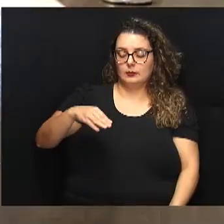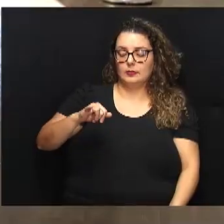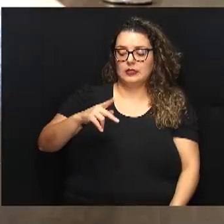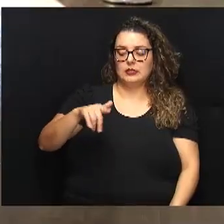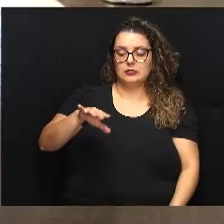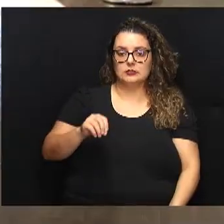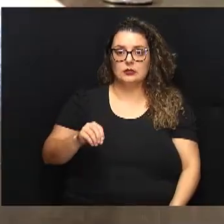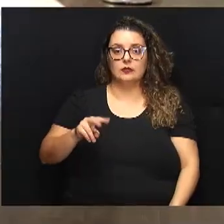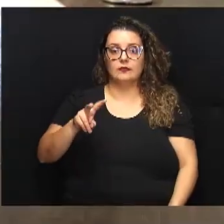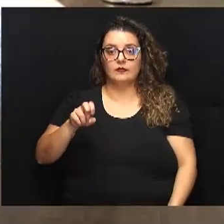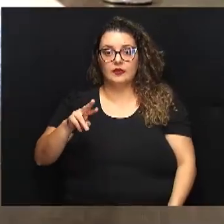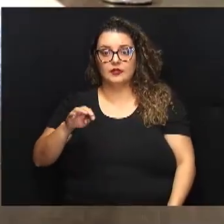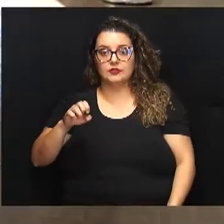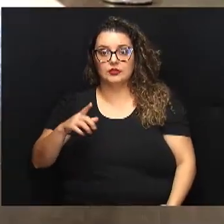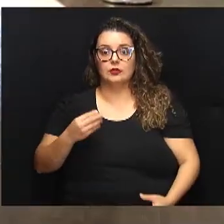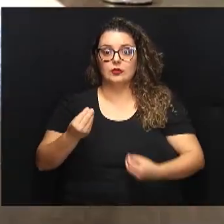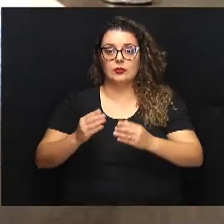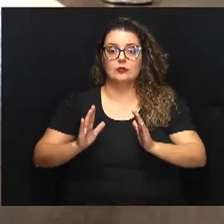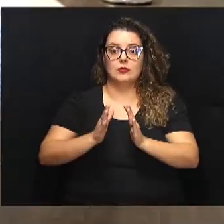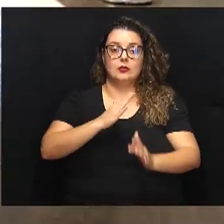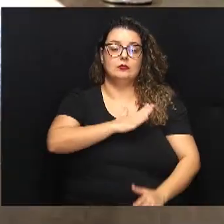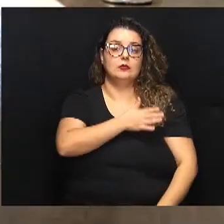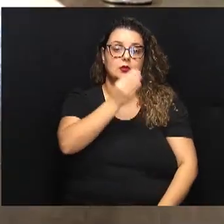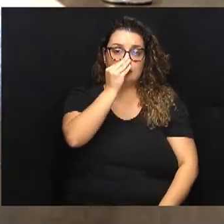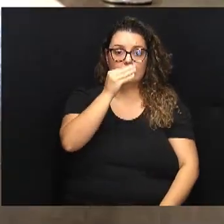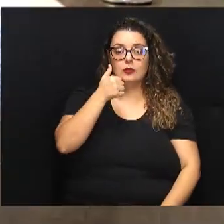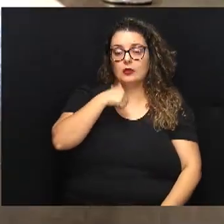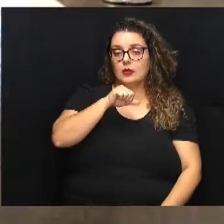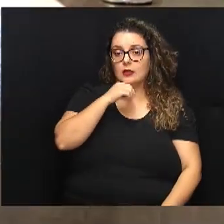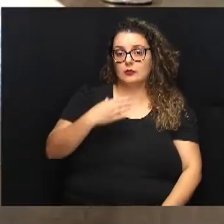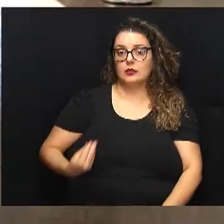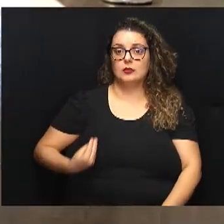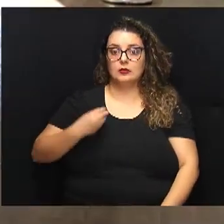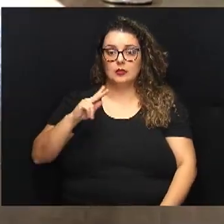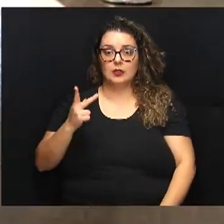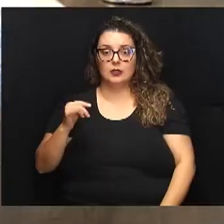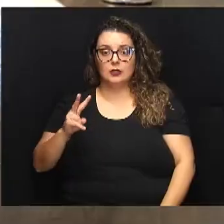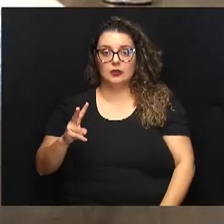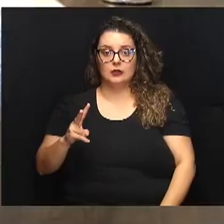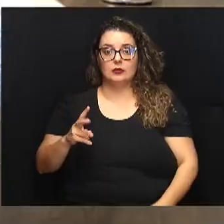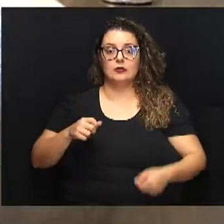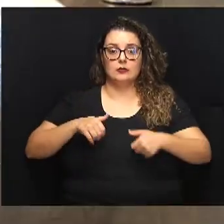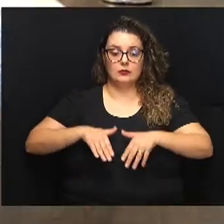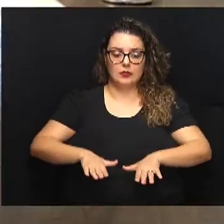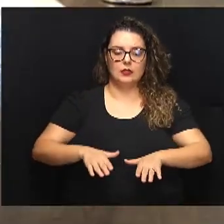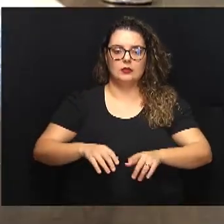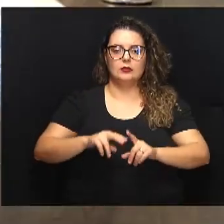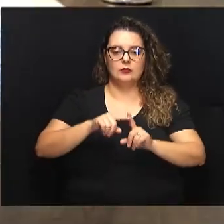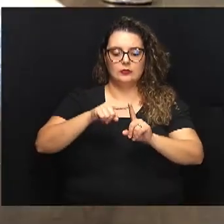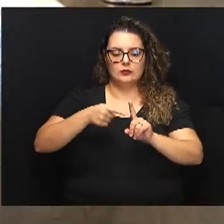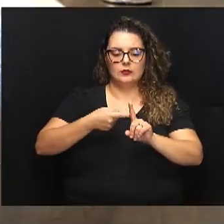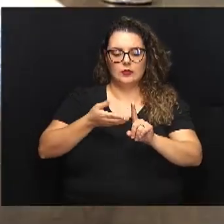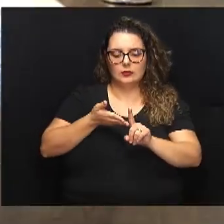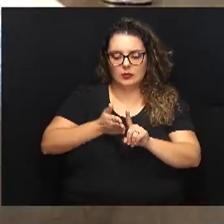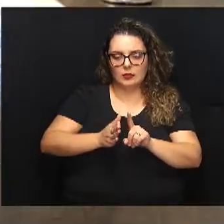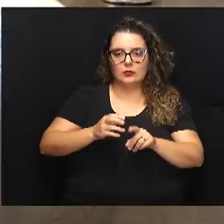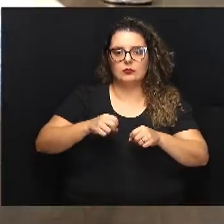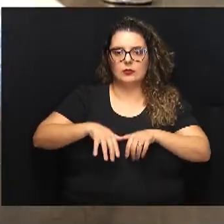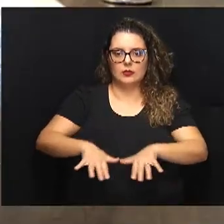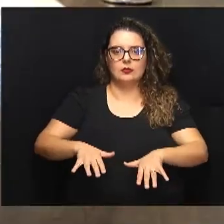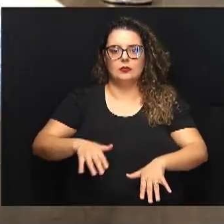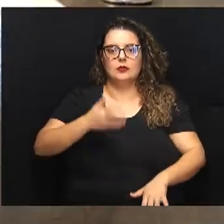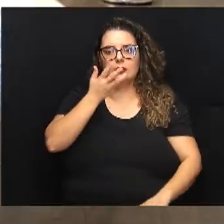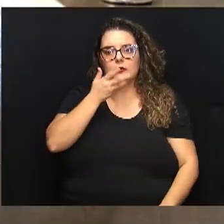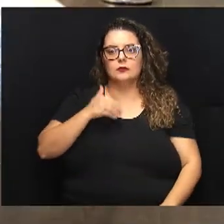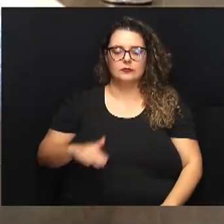enfrenta o preconceito. Até pouco tempo atrás, as mães que viviam com HIV transmitiam isso no parto para os seus filhos. E muitas dessas crianças já